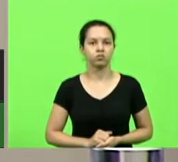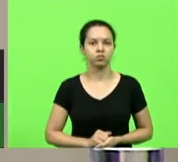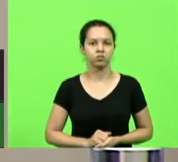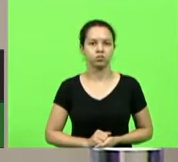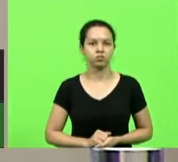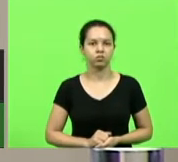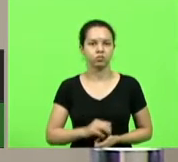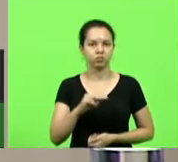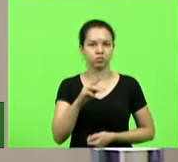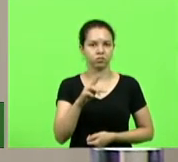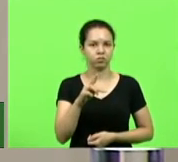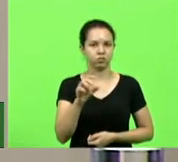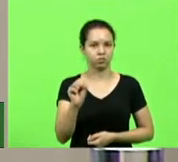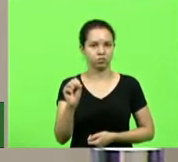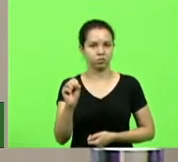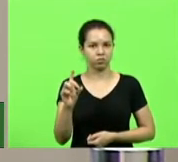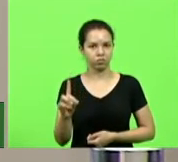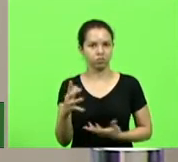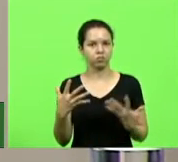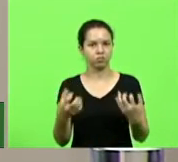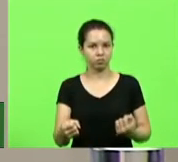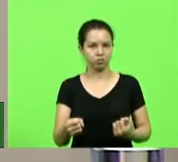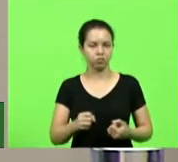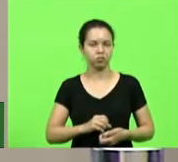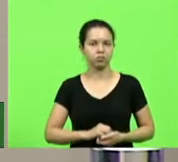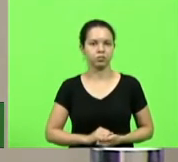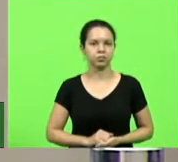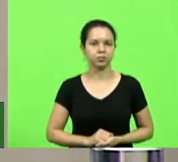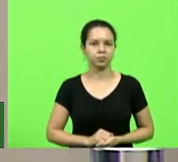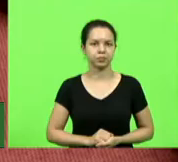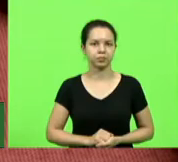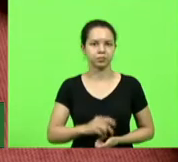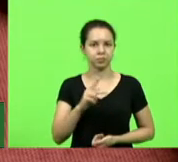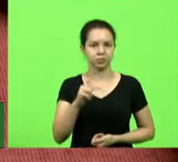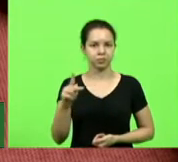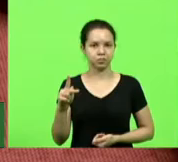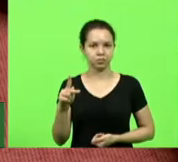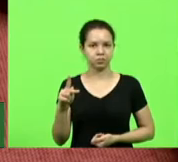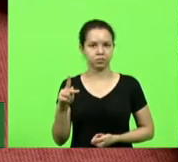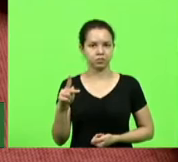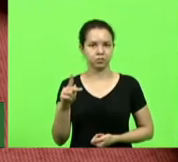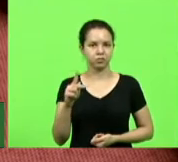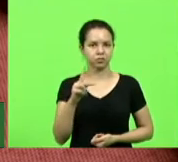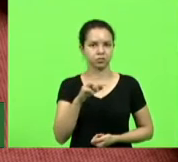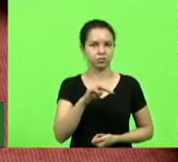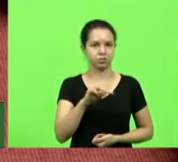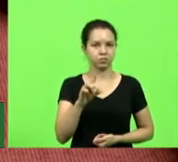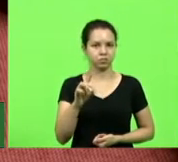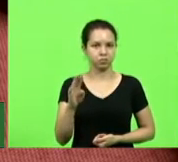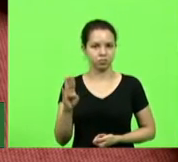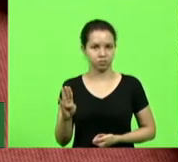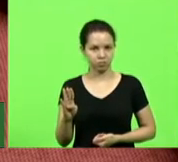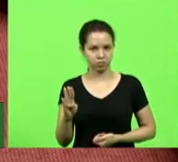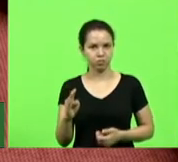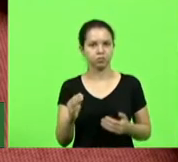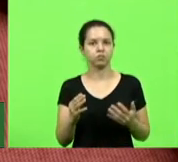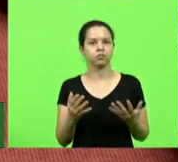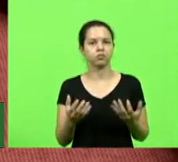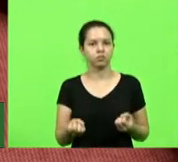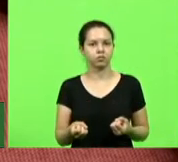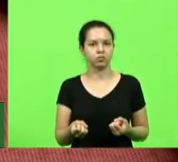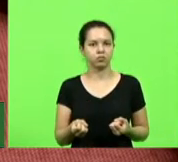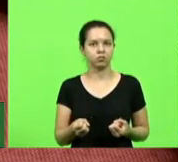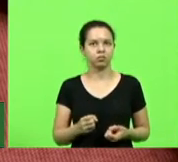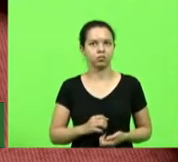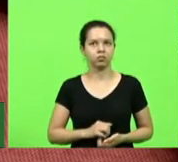PSD de acordo, senhor presidente. PSD de acordo, PP de acordo, MDB de acordo. Consulta o novo, presidente,